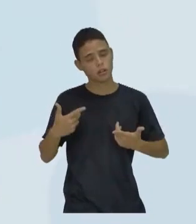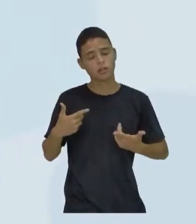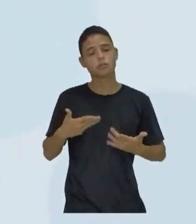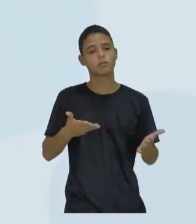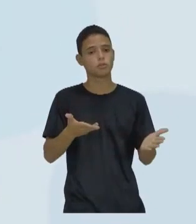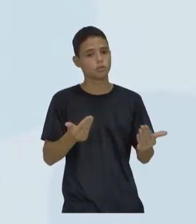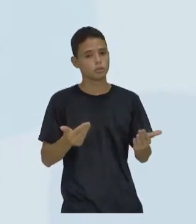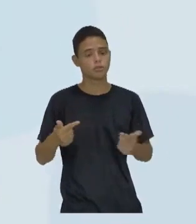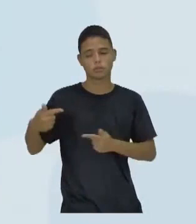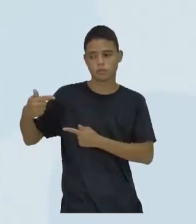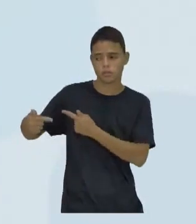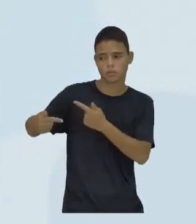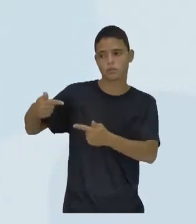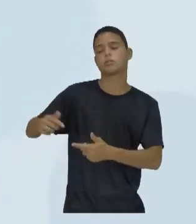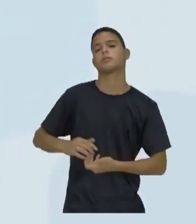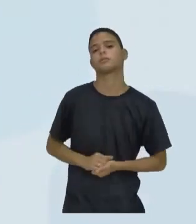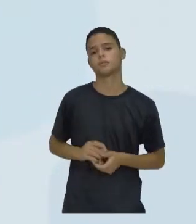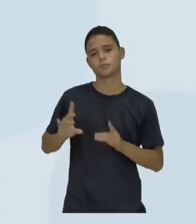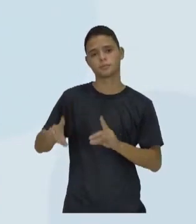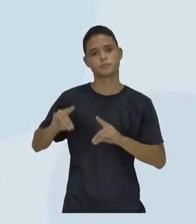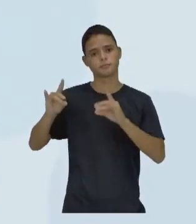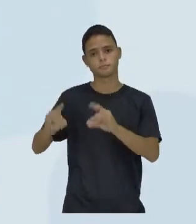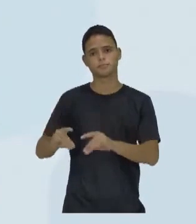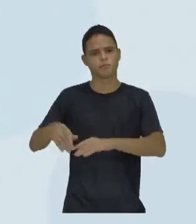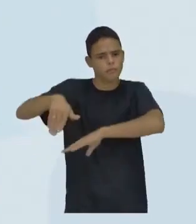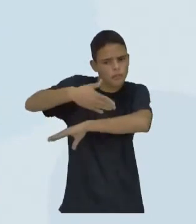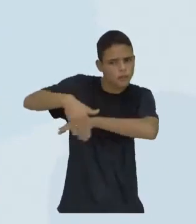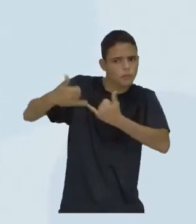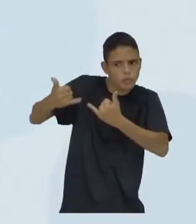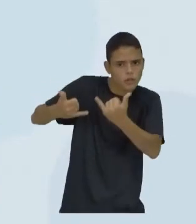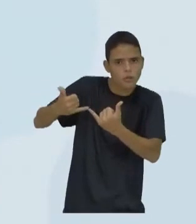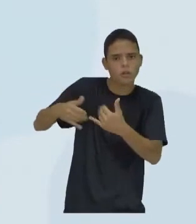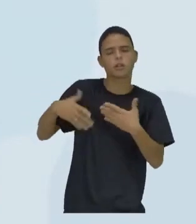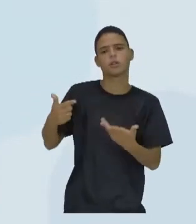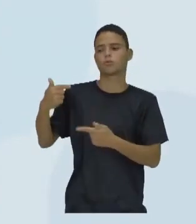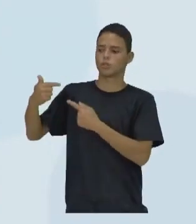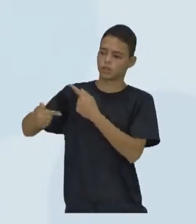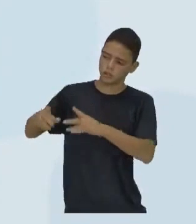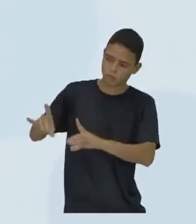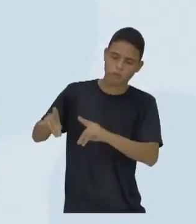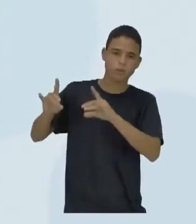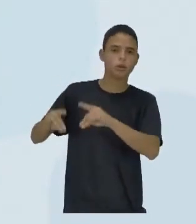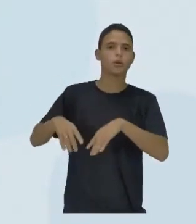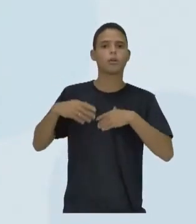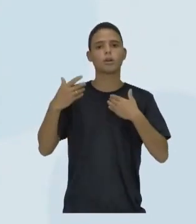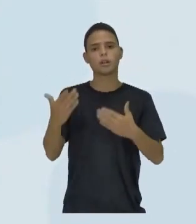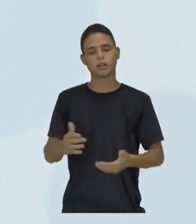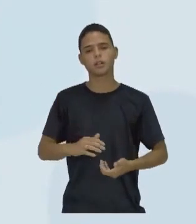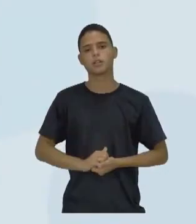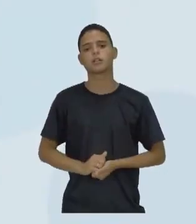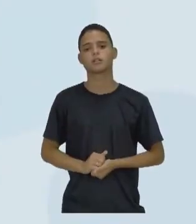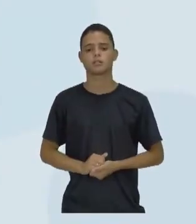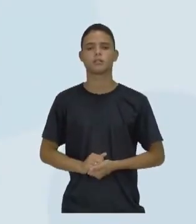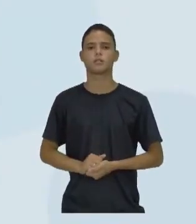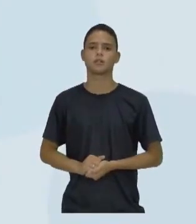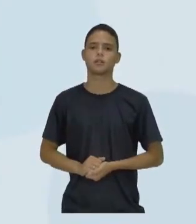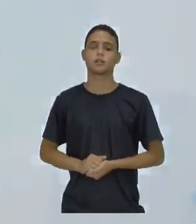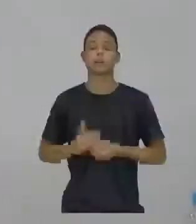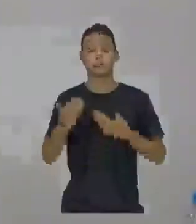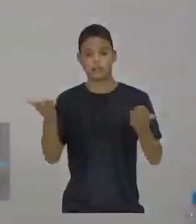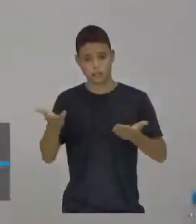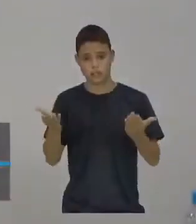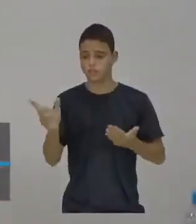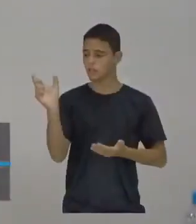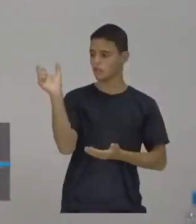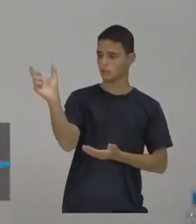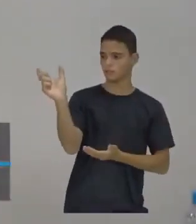canguru. Brincar nas ruas, ou seja, os jovens dessa geração. Ou seja, por vezes basta eu suprimir a palavra que já